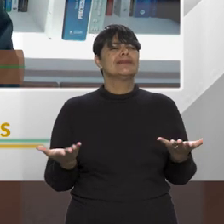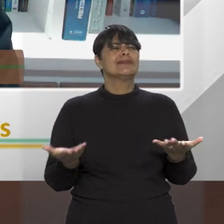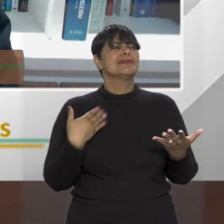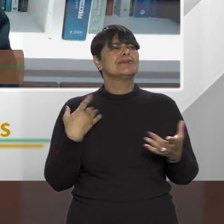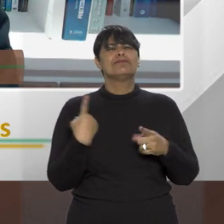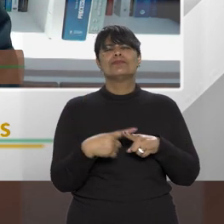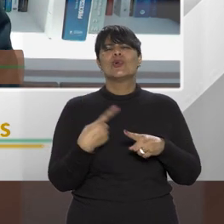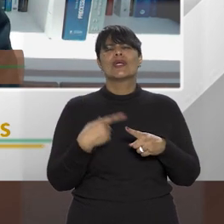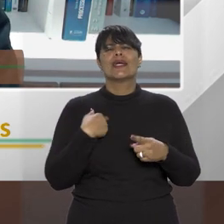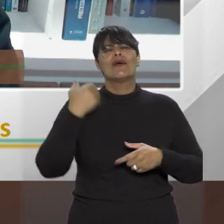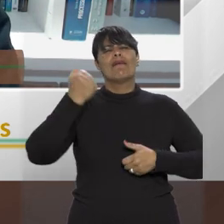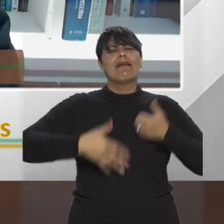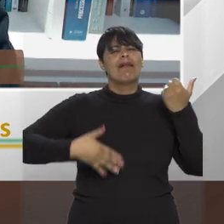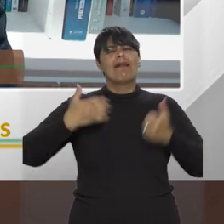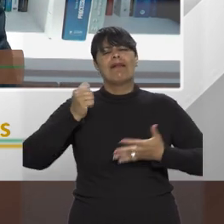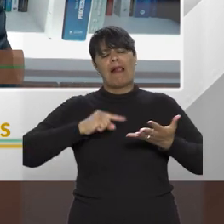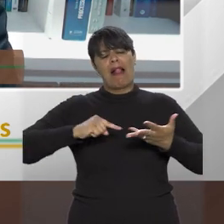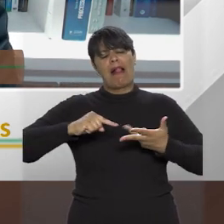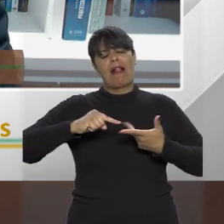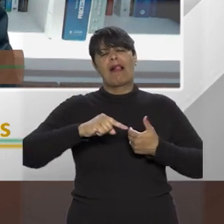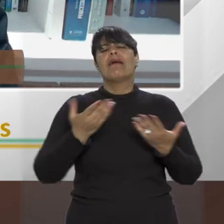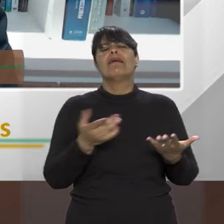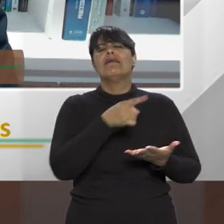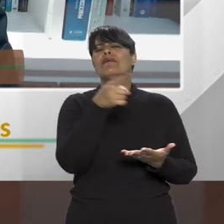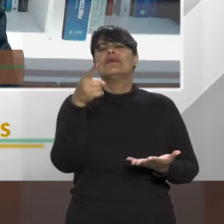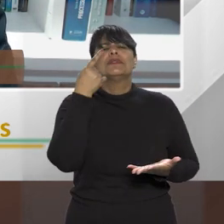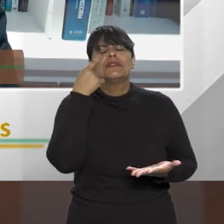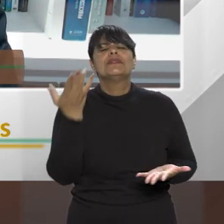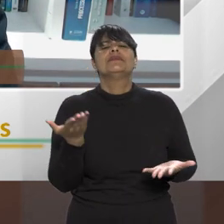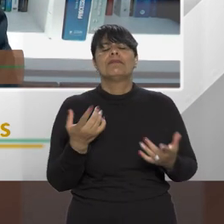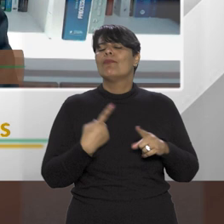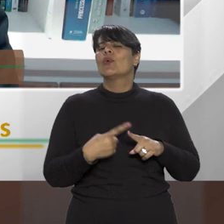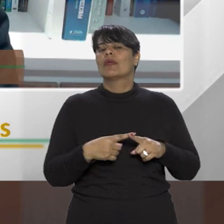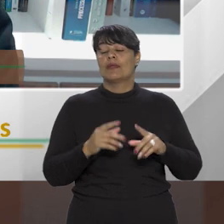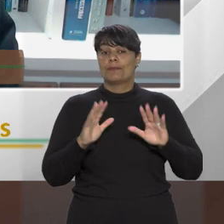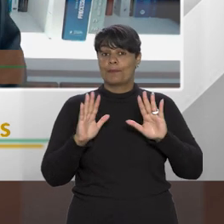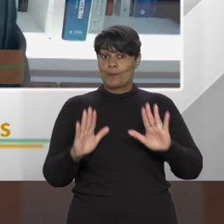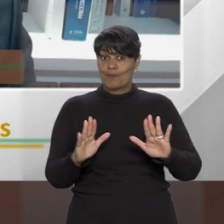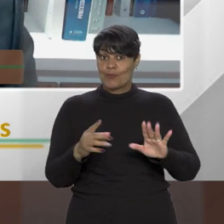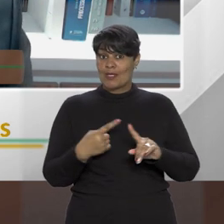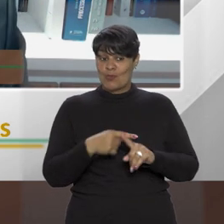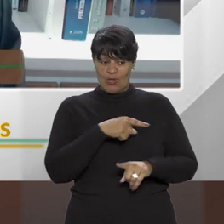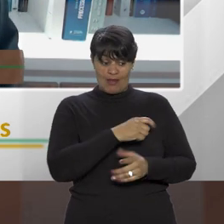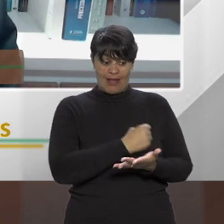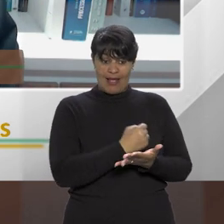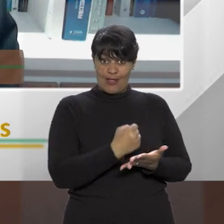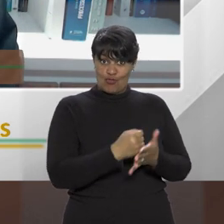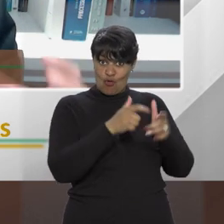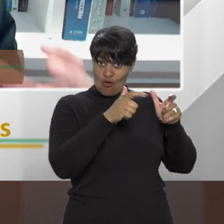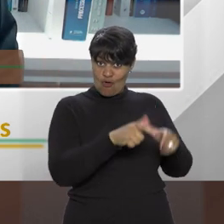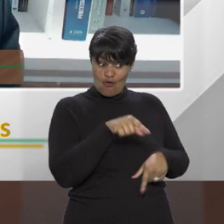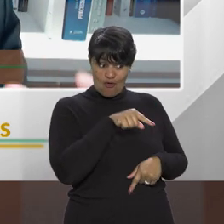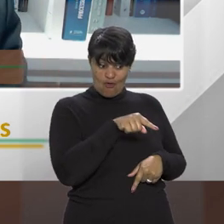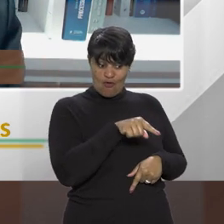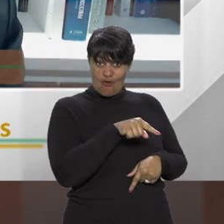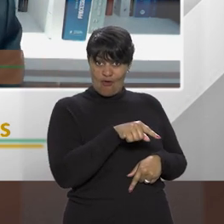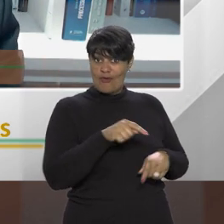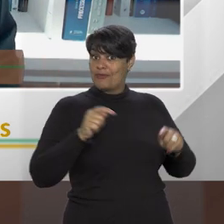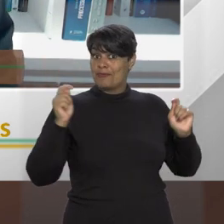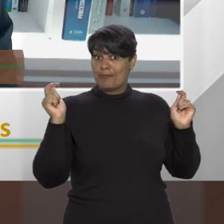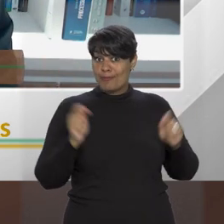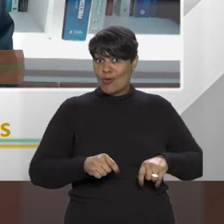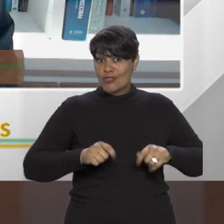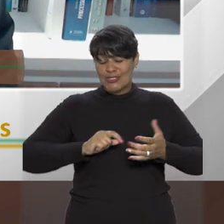o tamanho do potencial que as serventias extrajudiciais têm para resolver litígios, para resolver